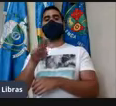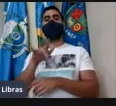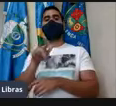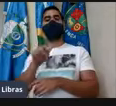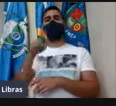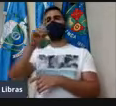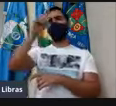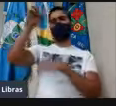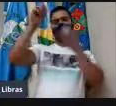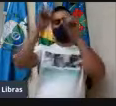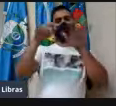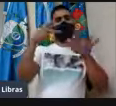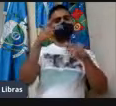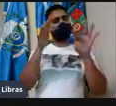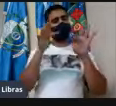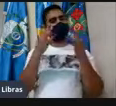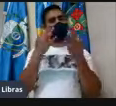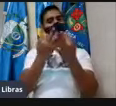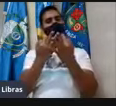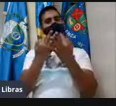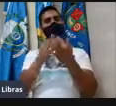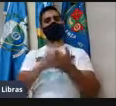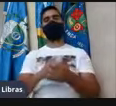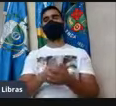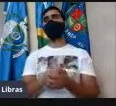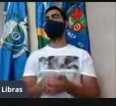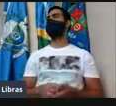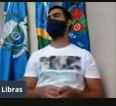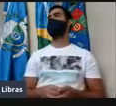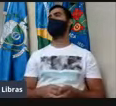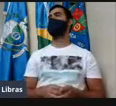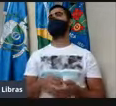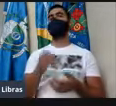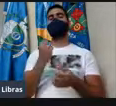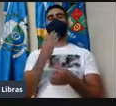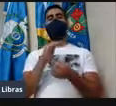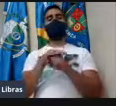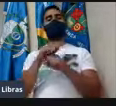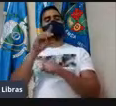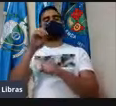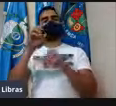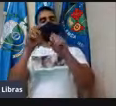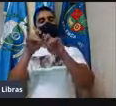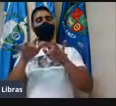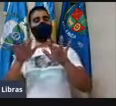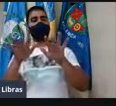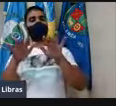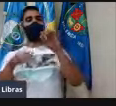abençoe, a você e a toda a sua família. Declaro encerrada a sessão de novo. Fique com Deus até terça-feira.